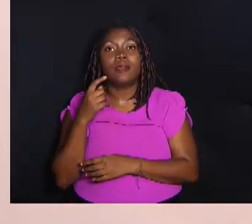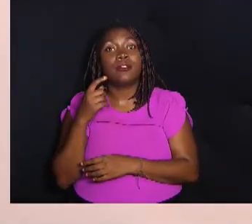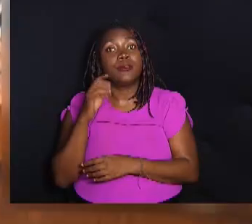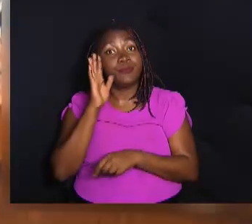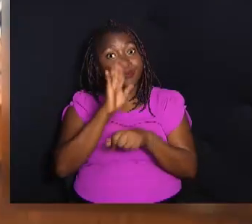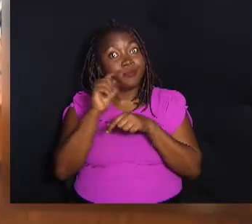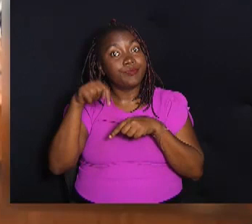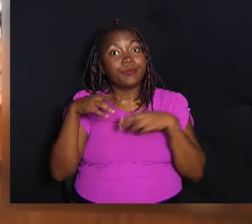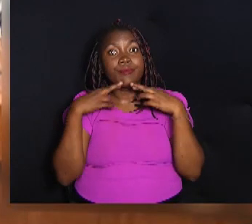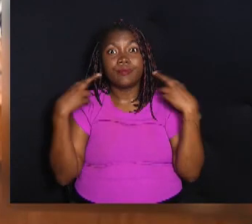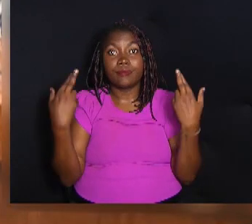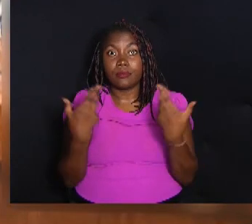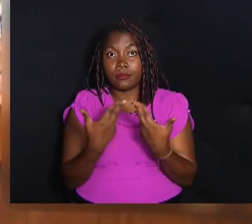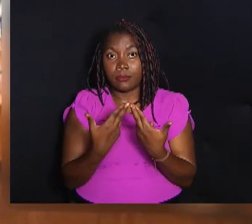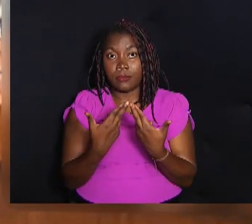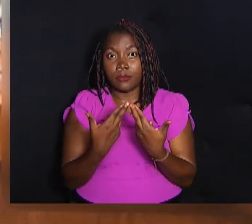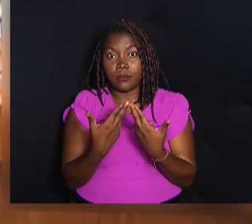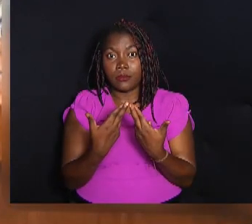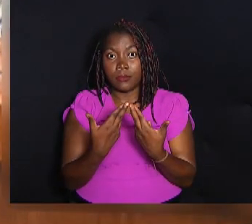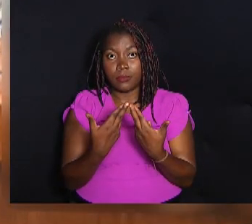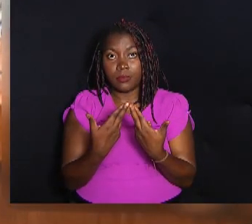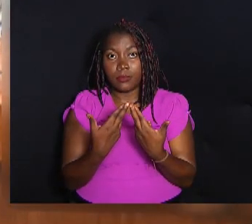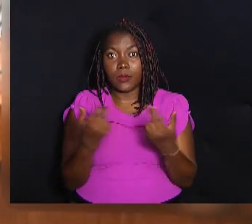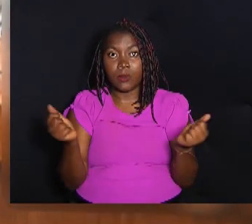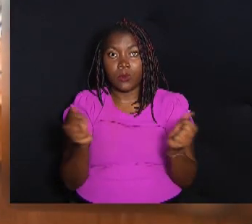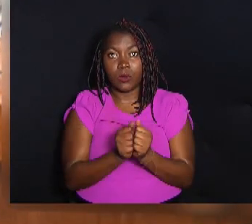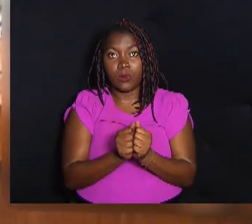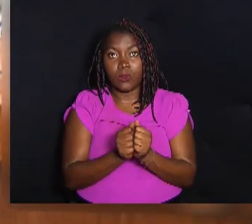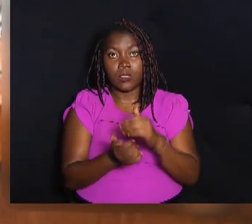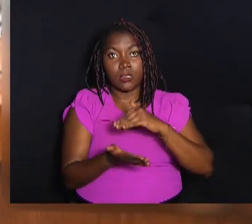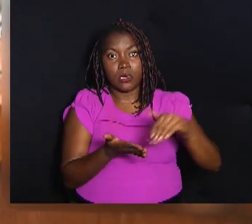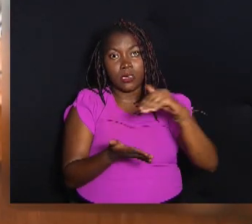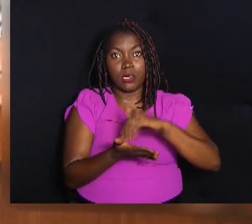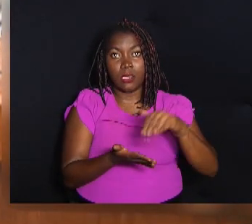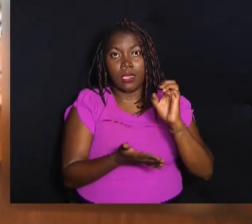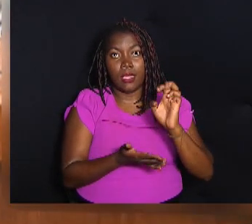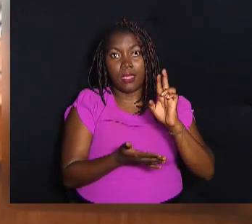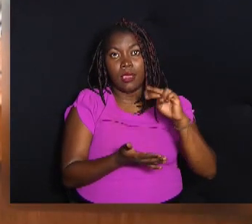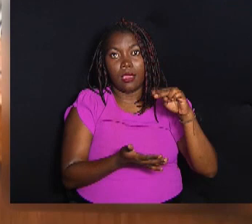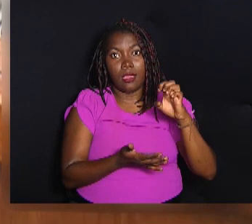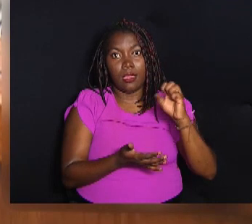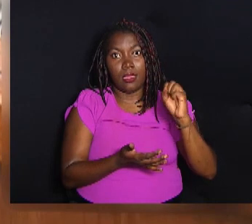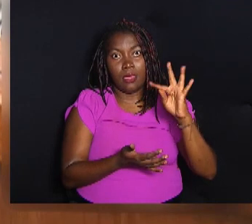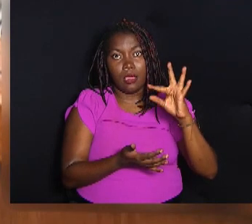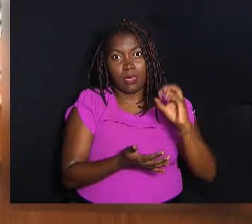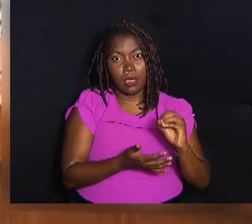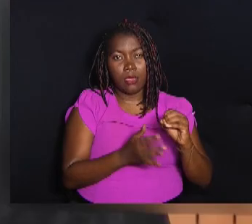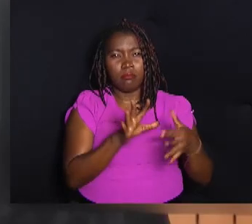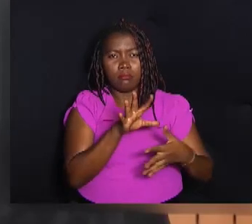uma reunião com o secretário Ernesto Paula que veio aqui para traçar um perfil de tudo aquilo que estava